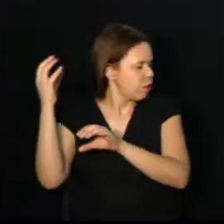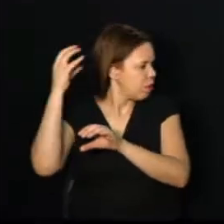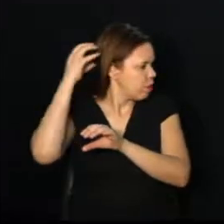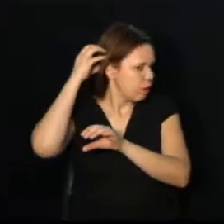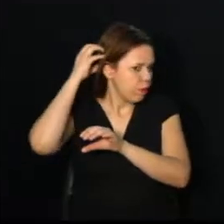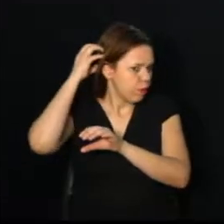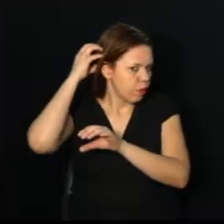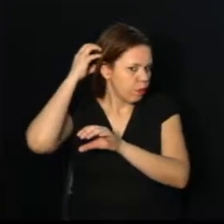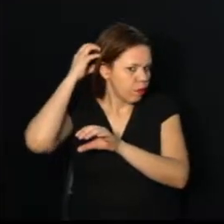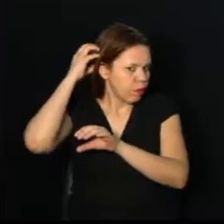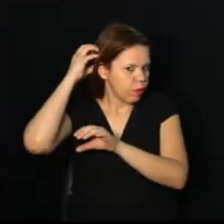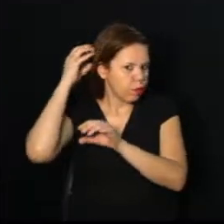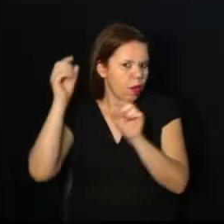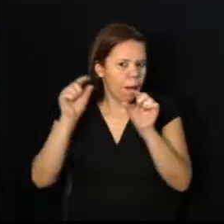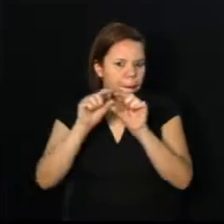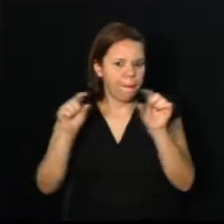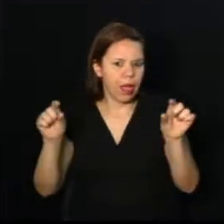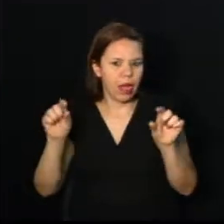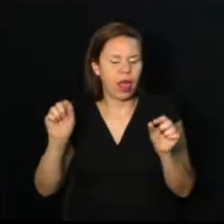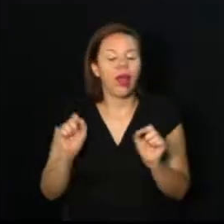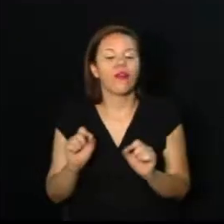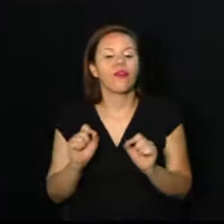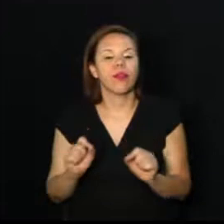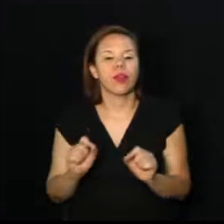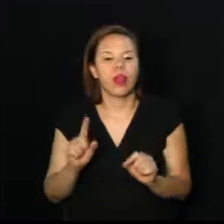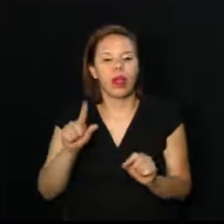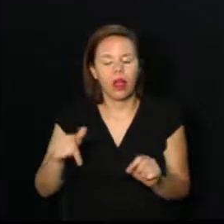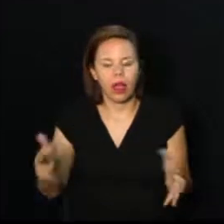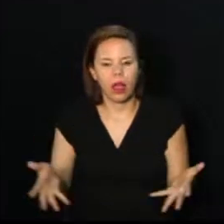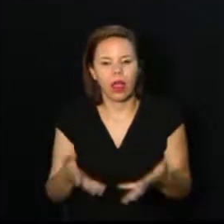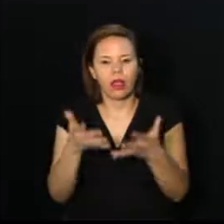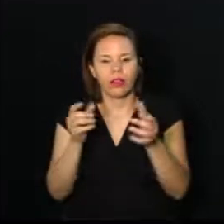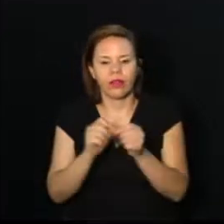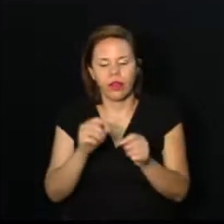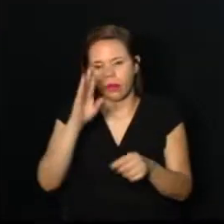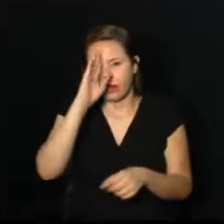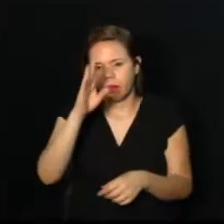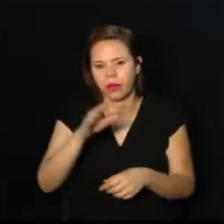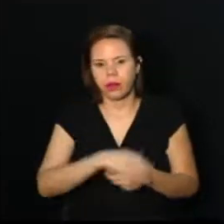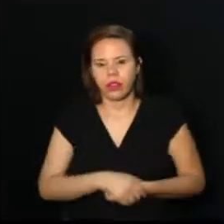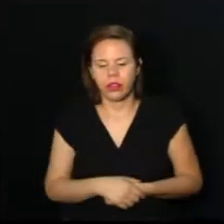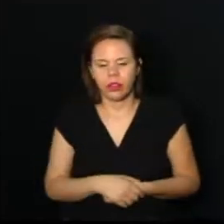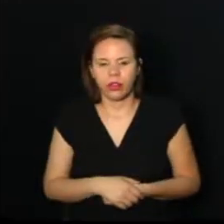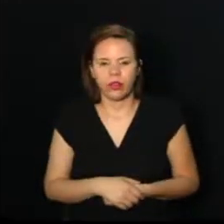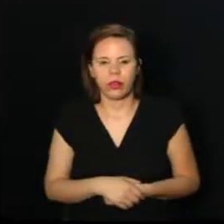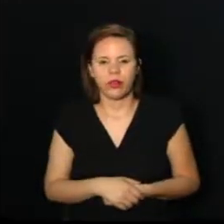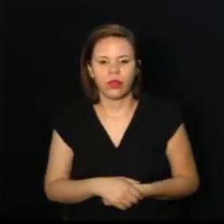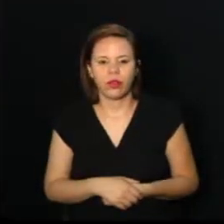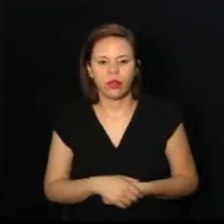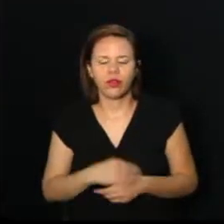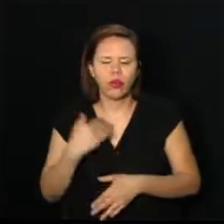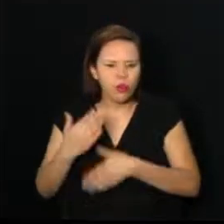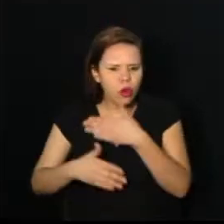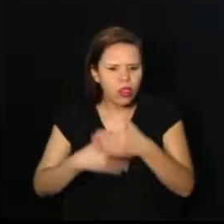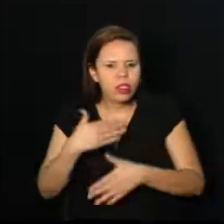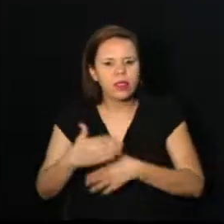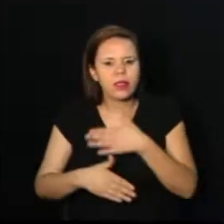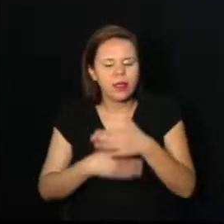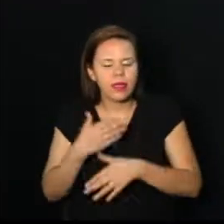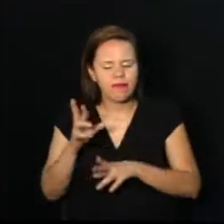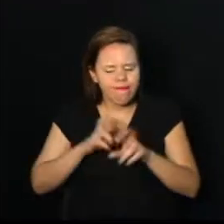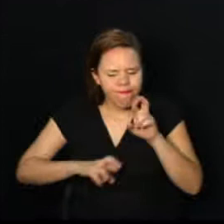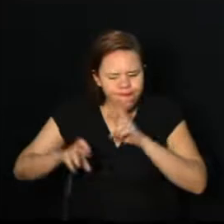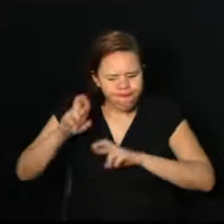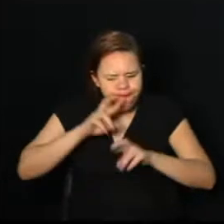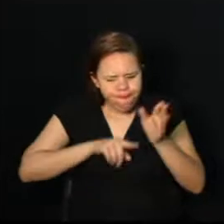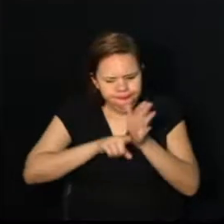e supramarginal, que são ativadas principalmente no processo de